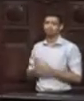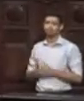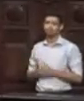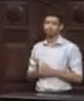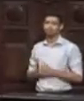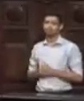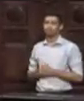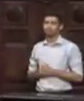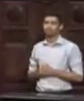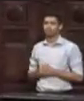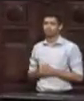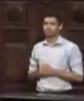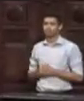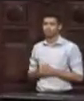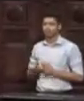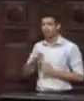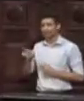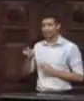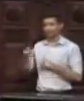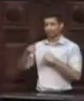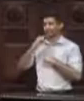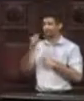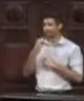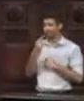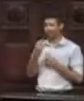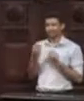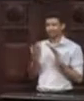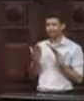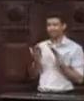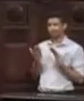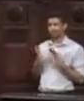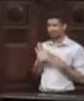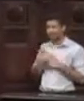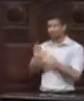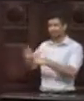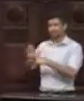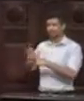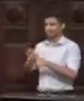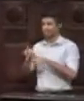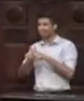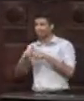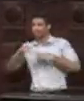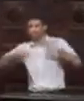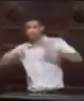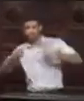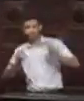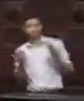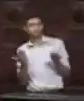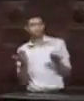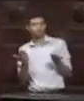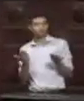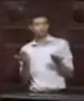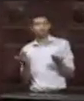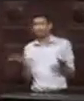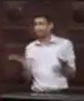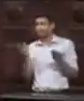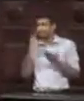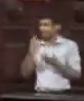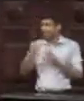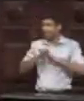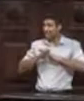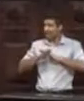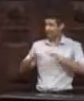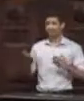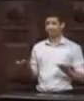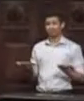ingerência alguma, não passa através de uma intervenção, de uma discussão, de um debate. Acabou isso